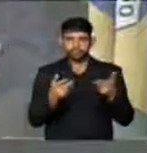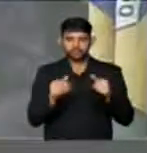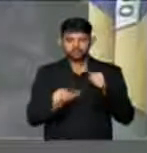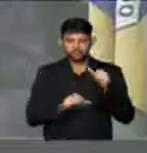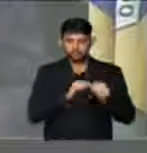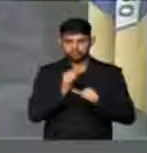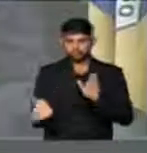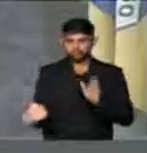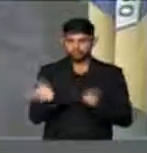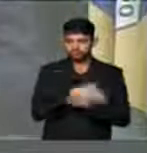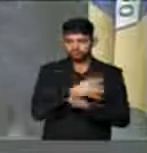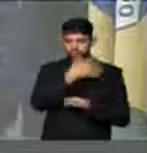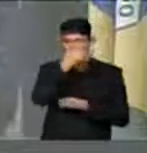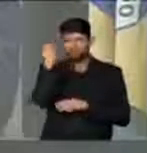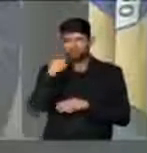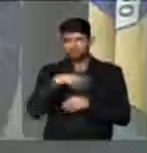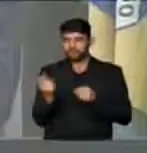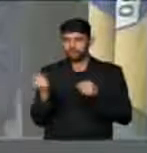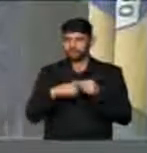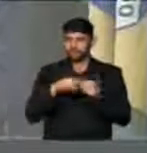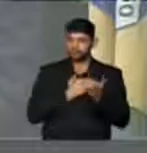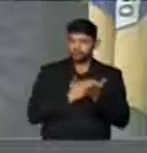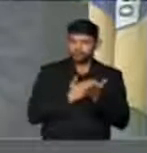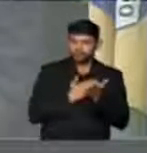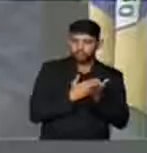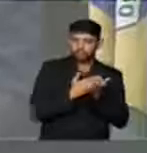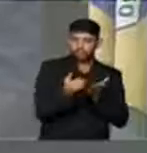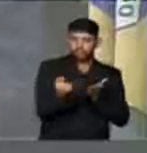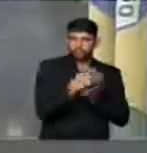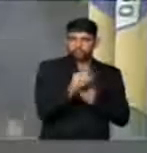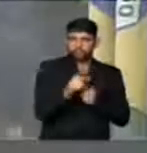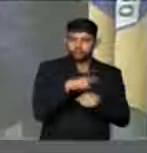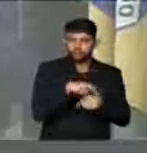a página e começarmos uma nova etapa,